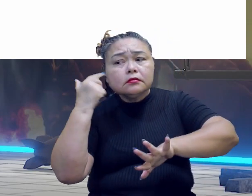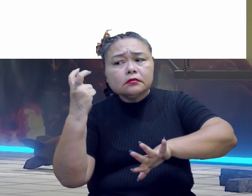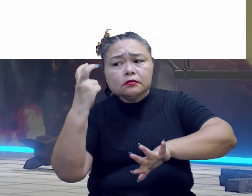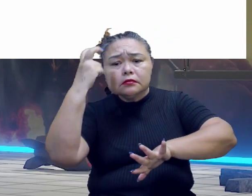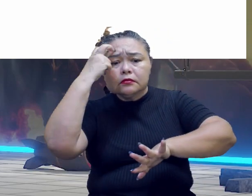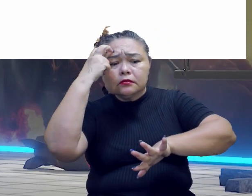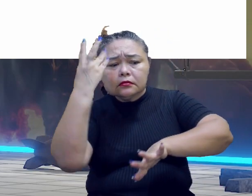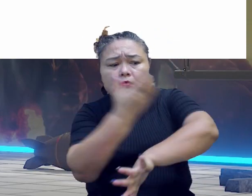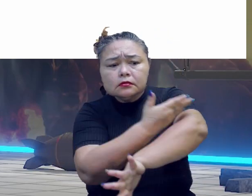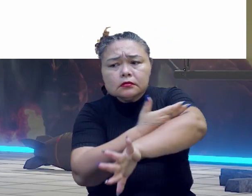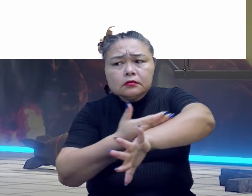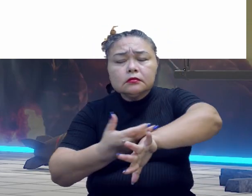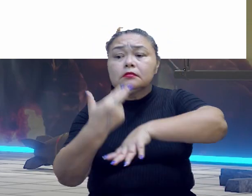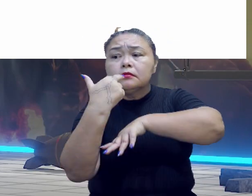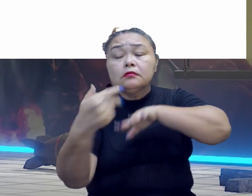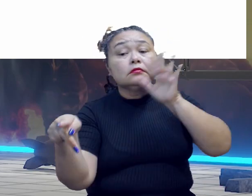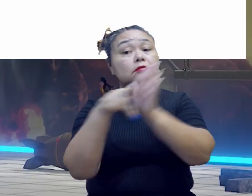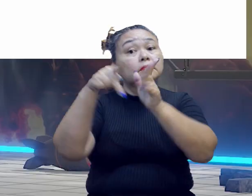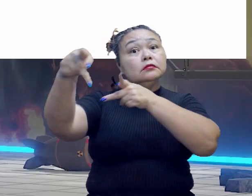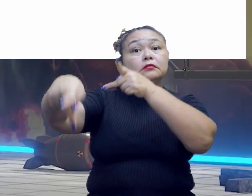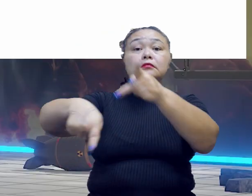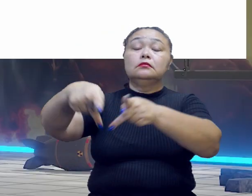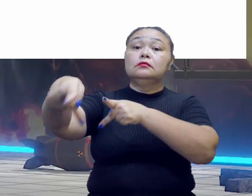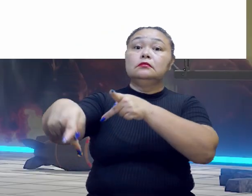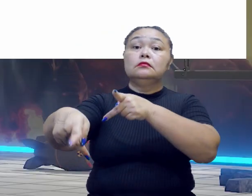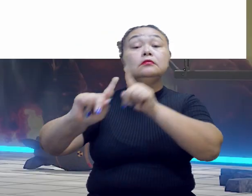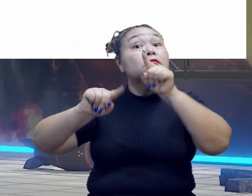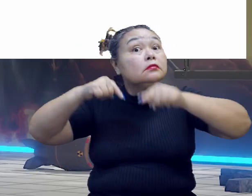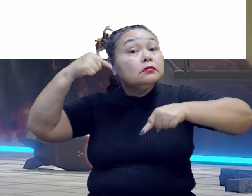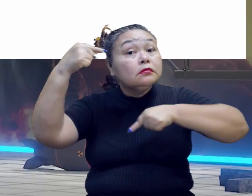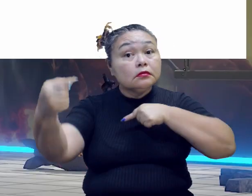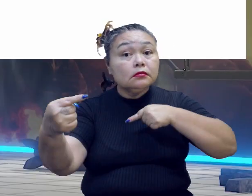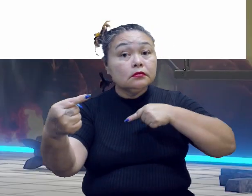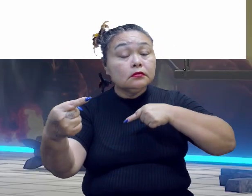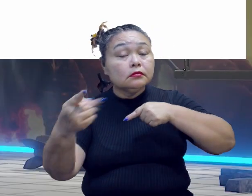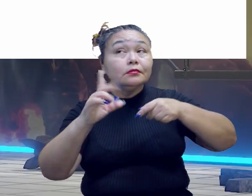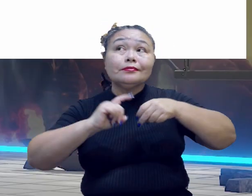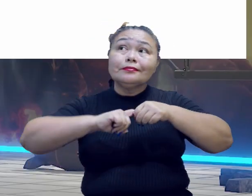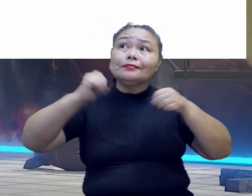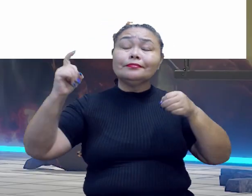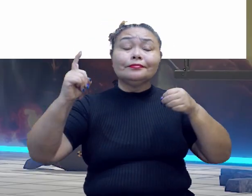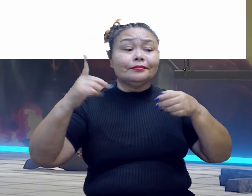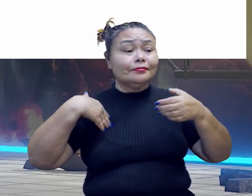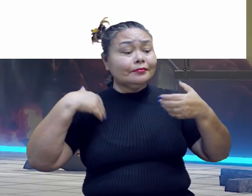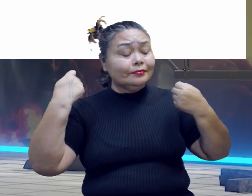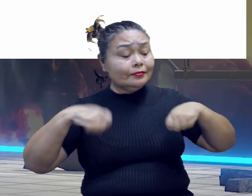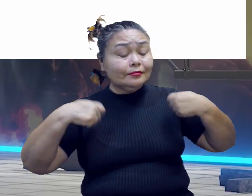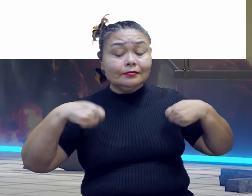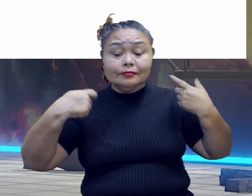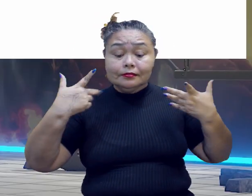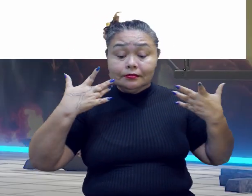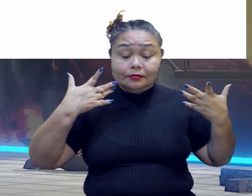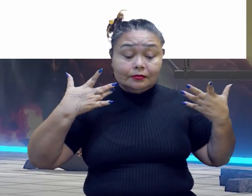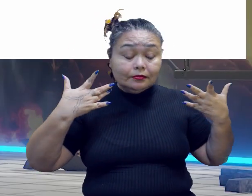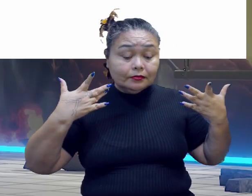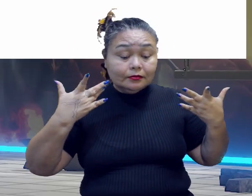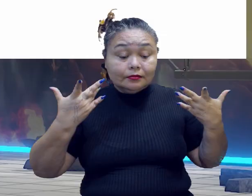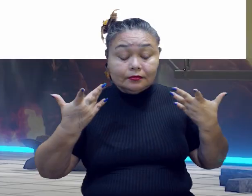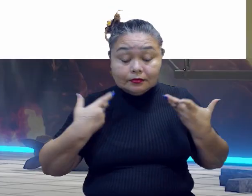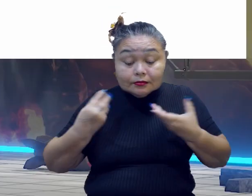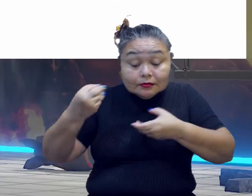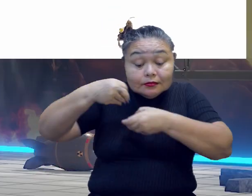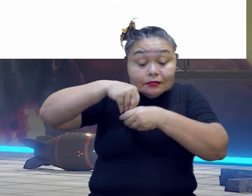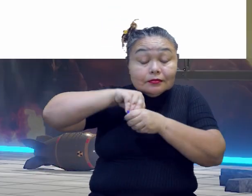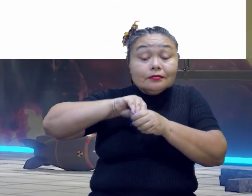cultura, dos costumes, da língua de um povo. E depois que eles se livram do colonizador, eles precisavam se